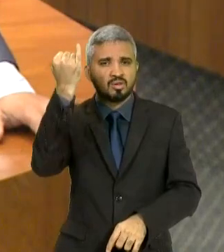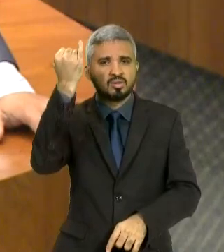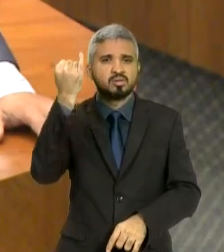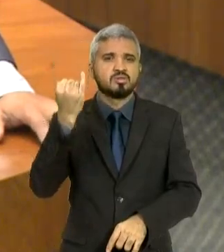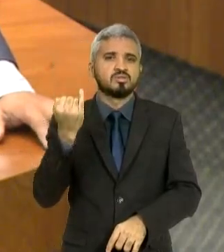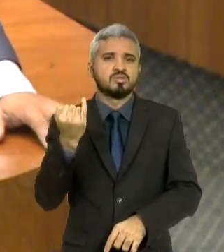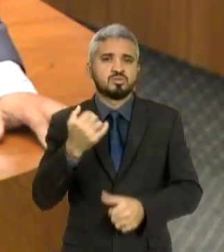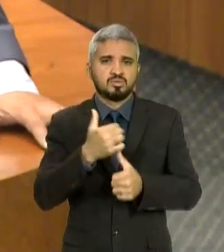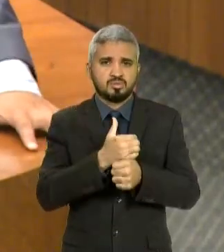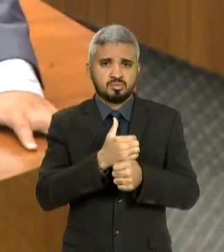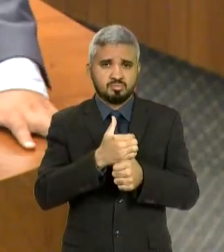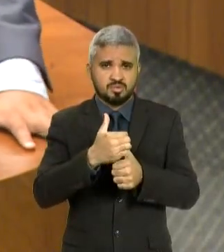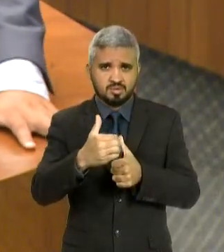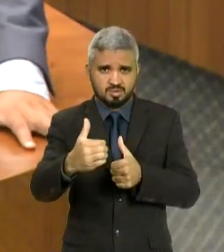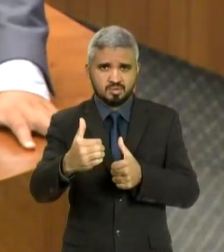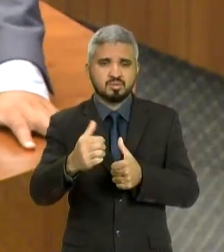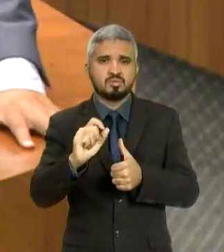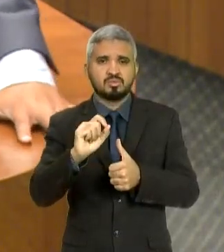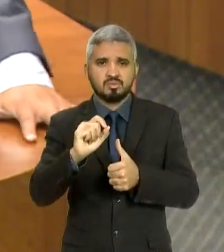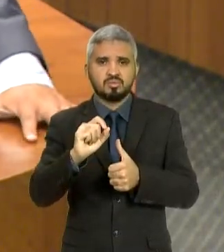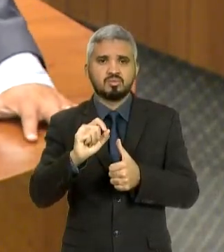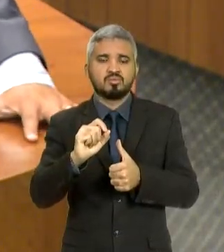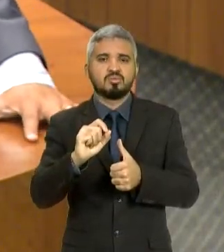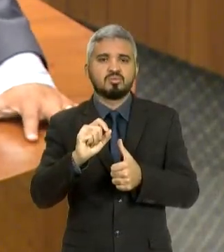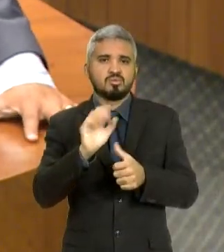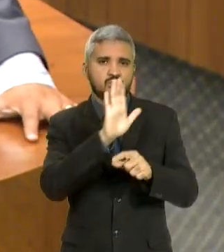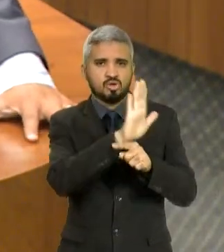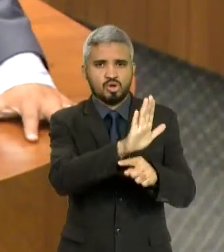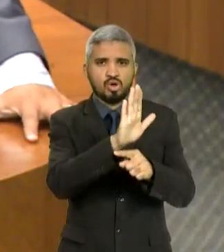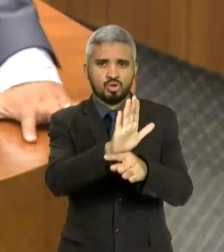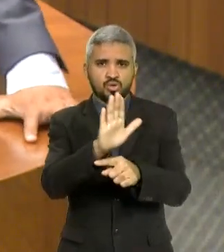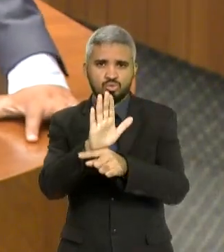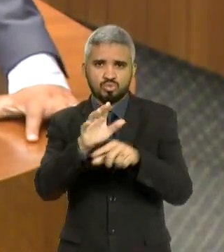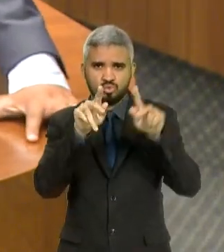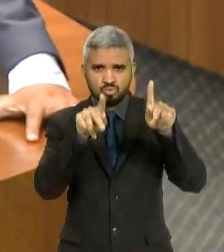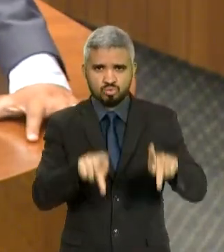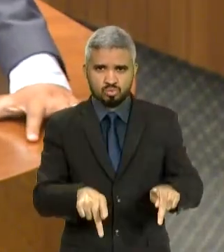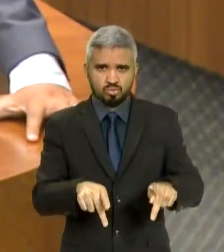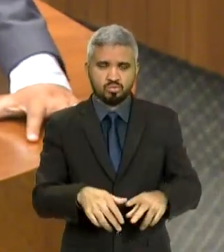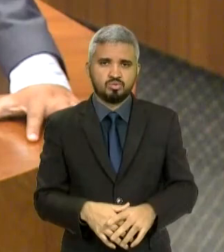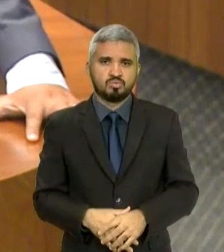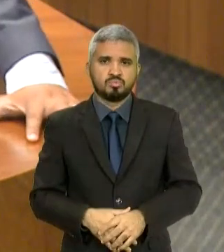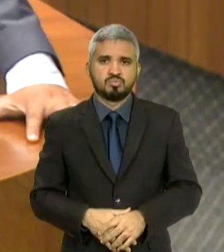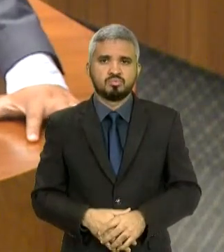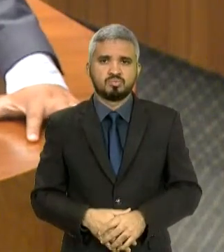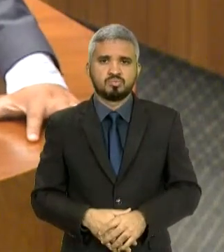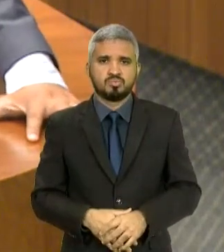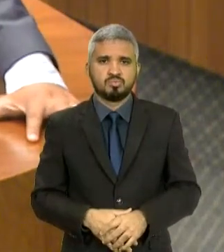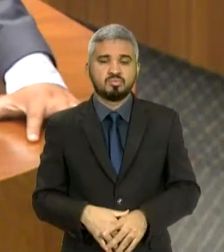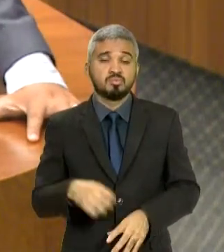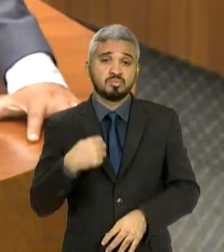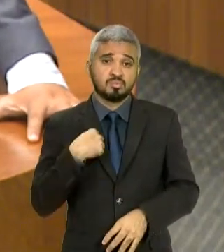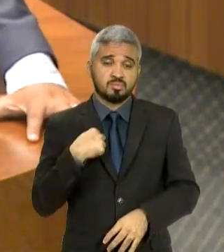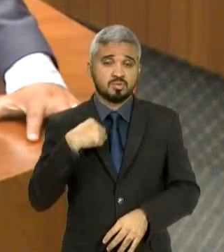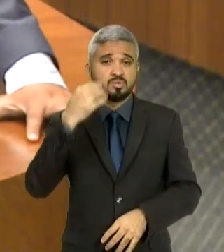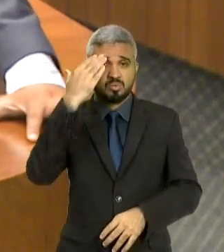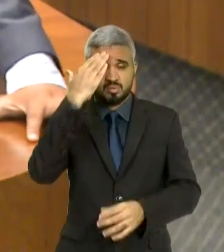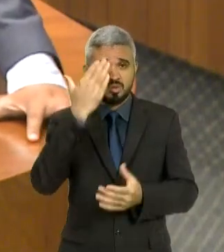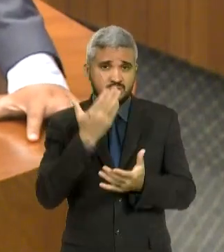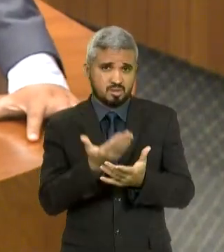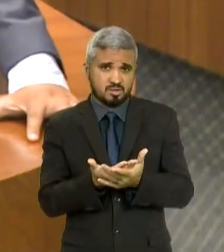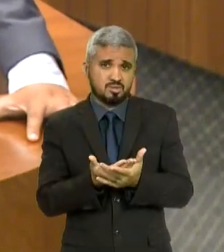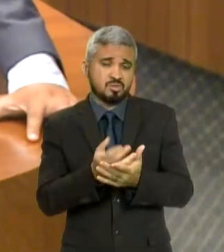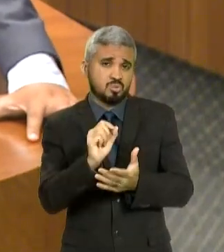útil para o nosso povo. Eu tenho sempre em mente que ambição e conquistas sem